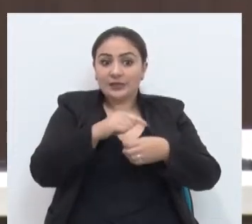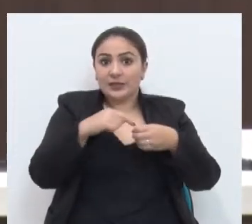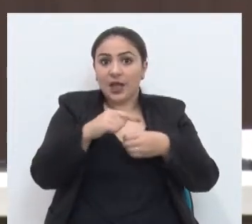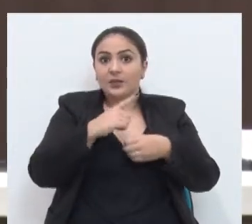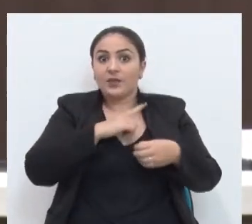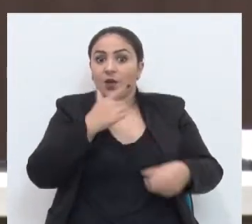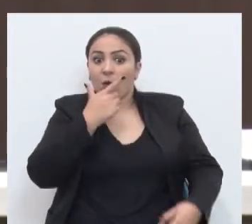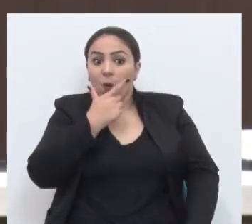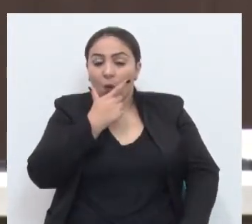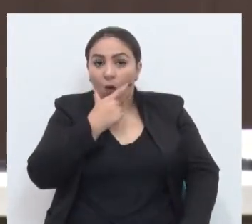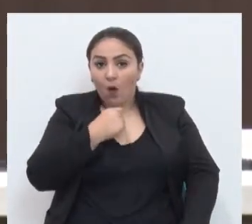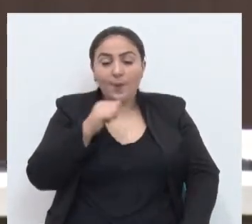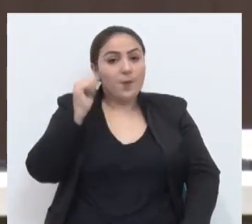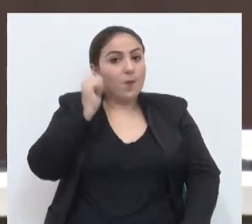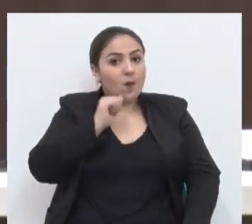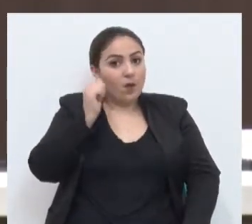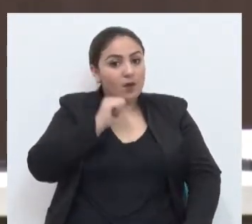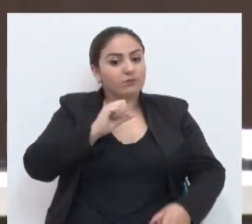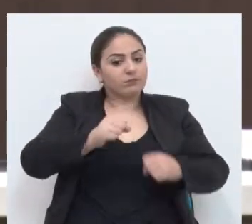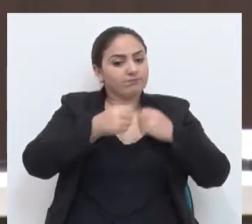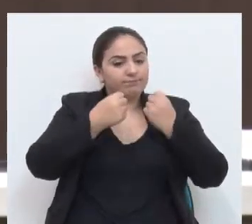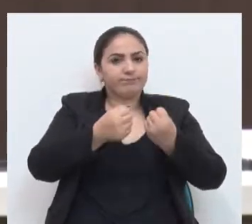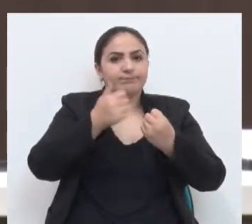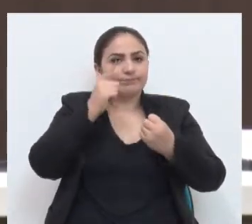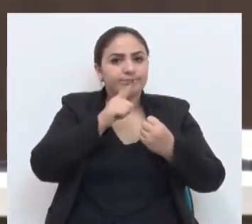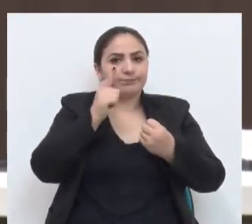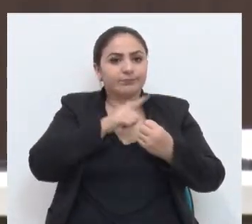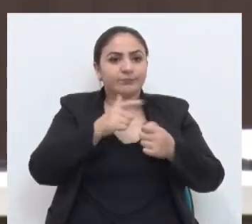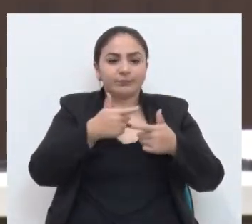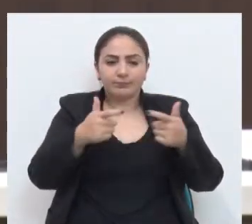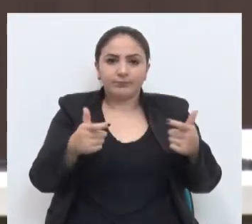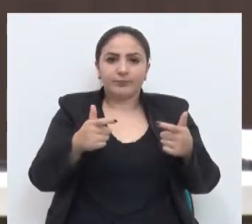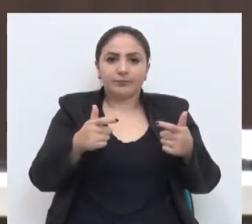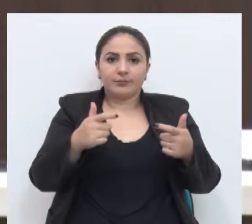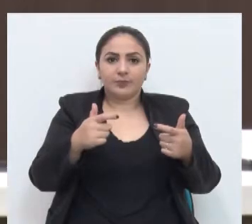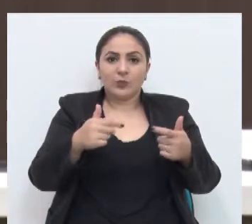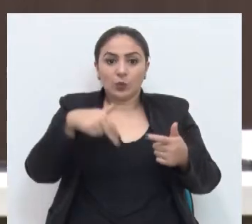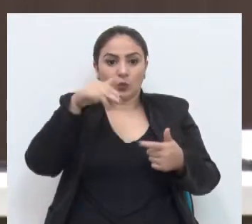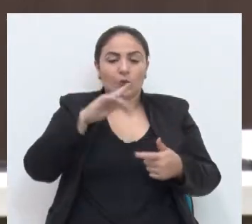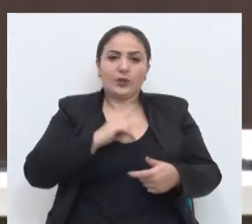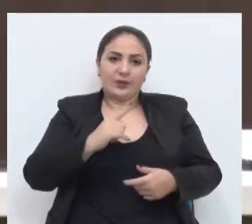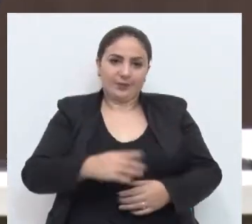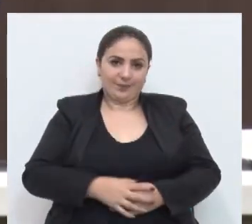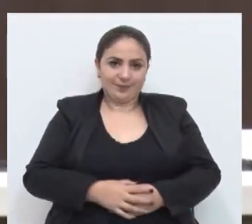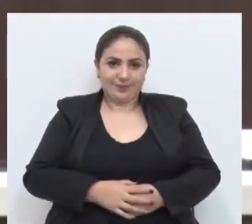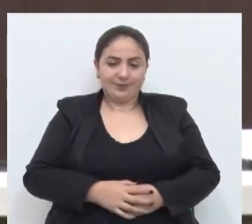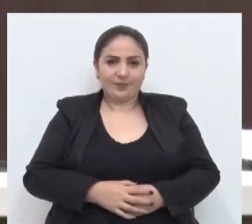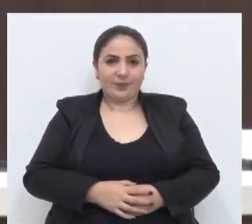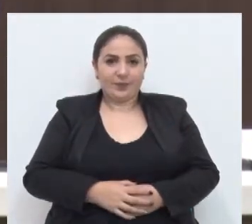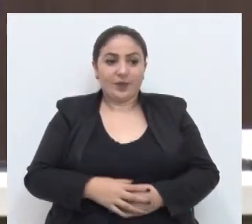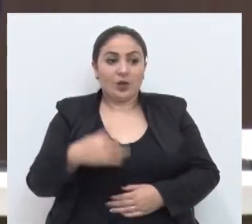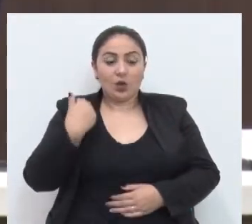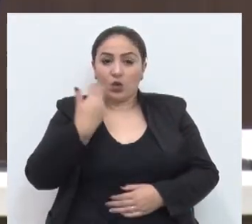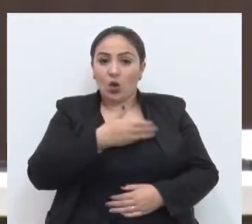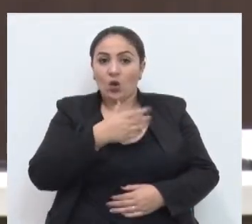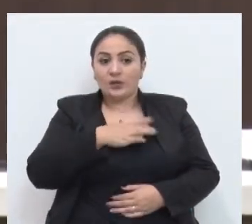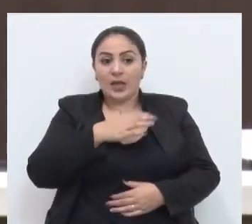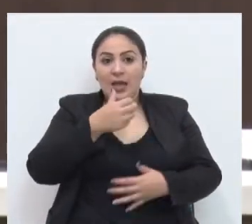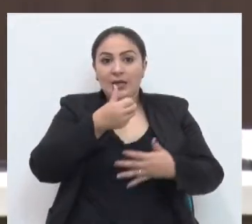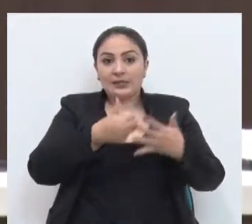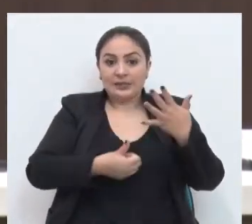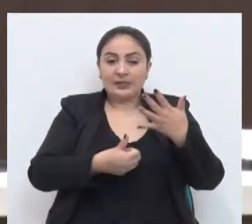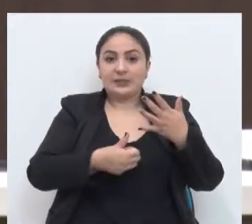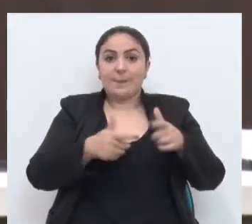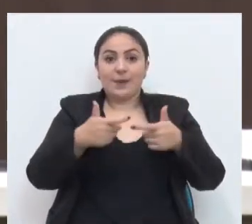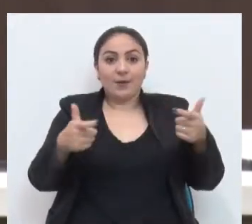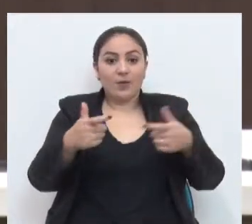nos homens e mulheres, a força e a altivez para se tornar o gigante do norte que é. Somos a 6ª